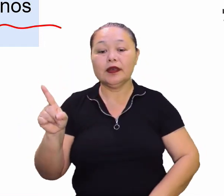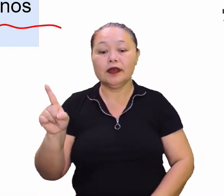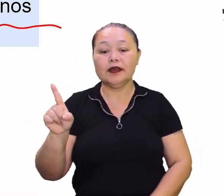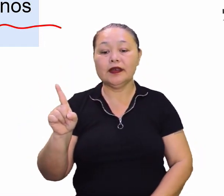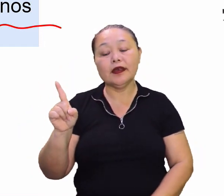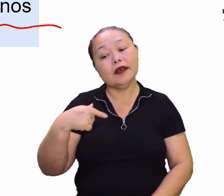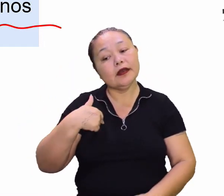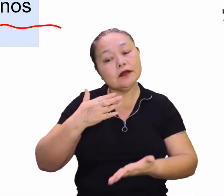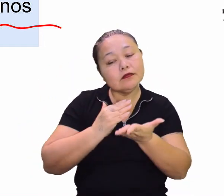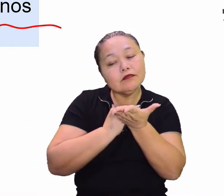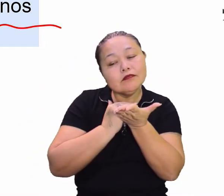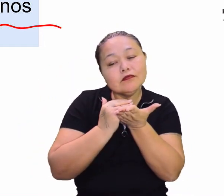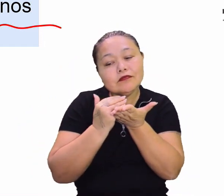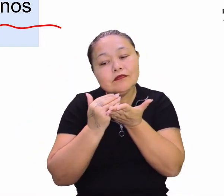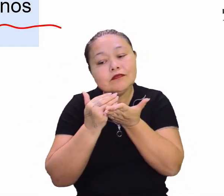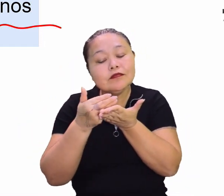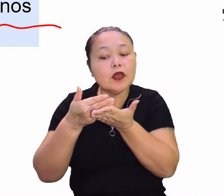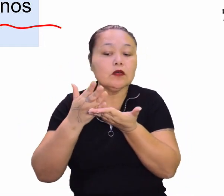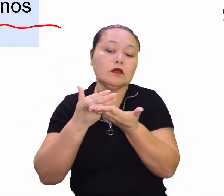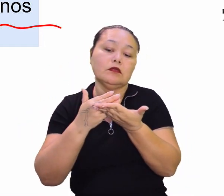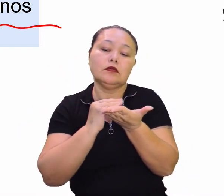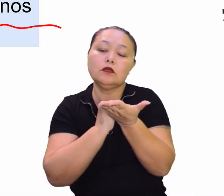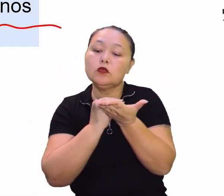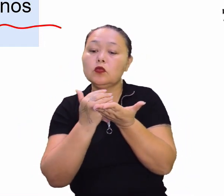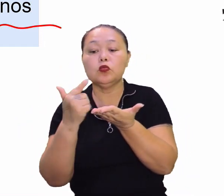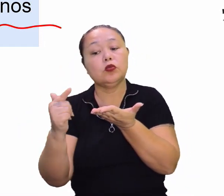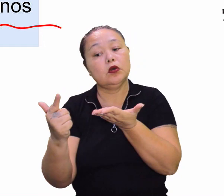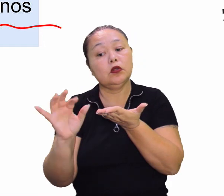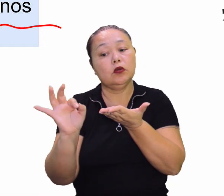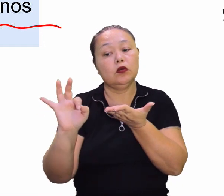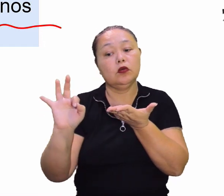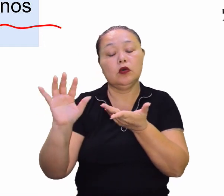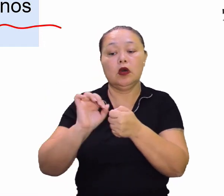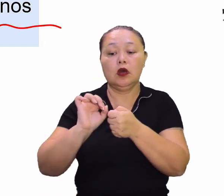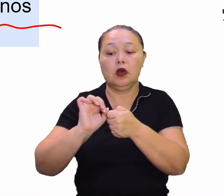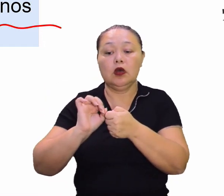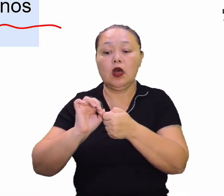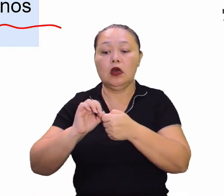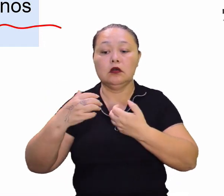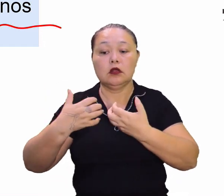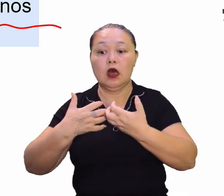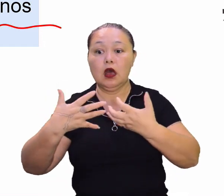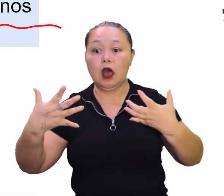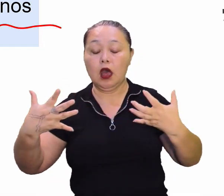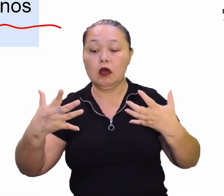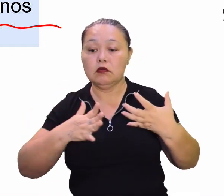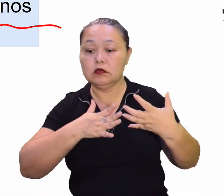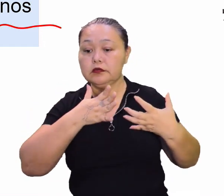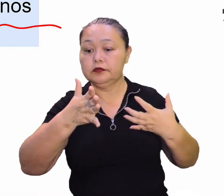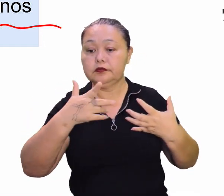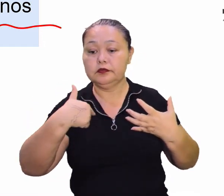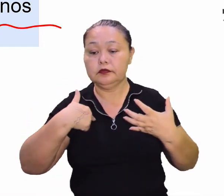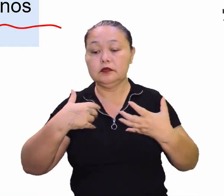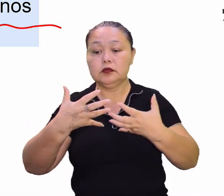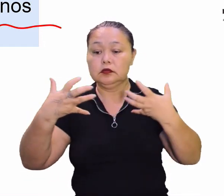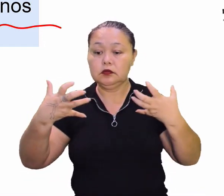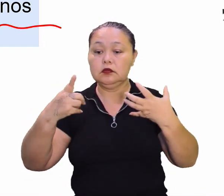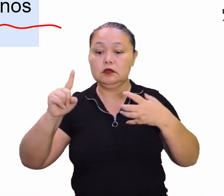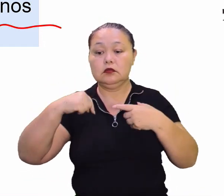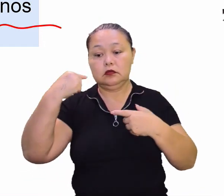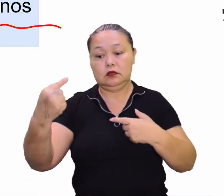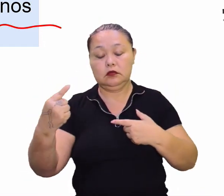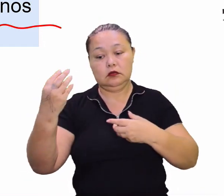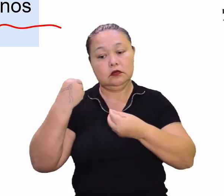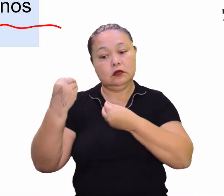são bebê, né? Isso. Nesse processo aí. Não tiveram uma grande expressividade e